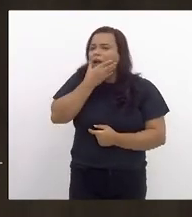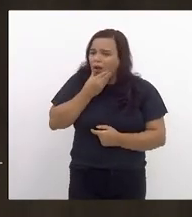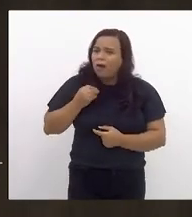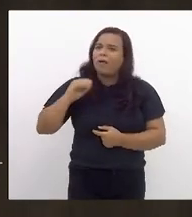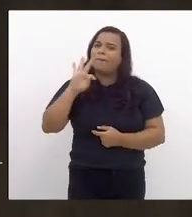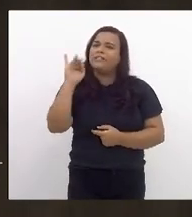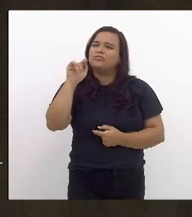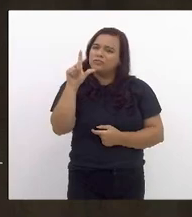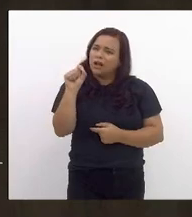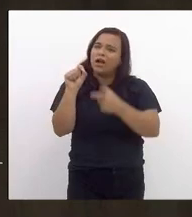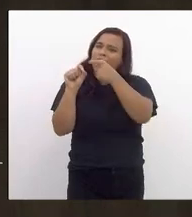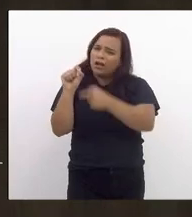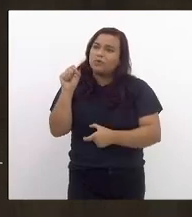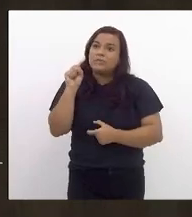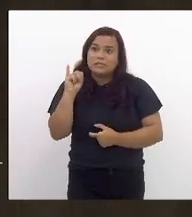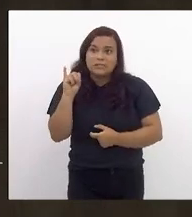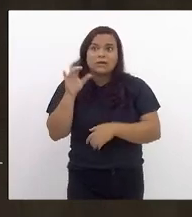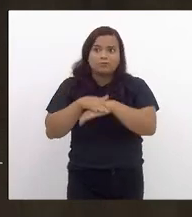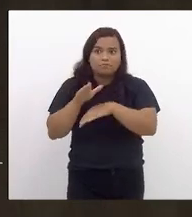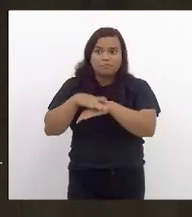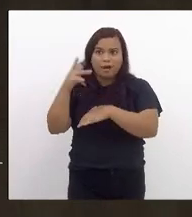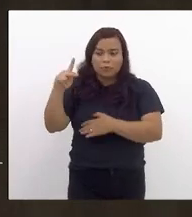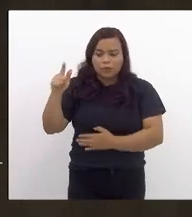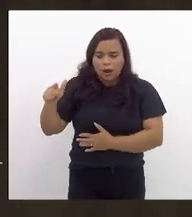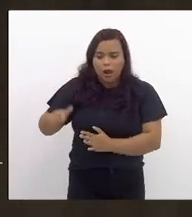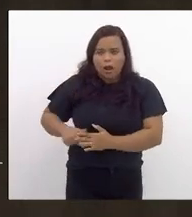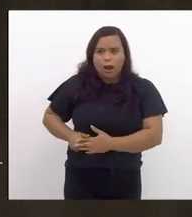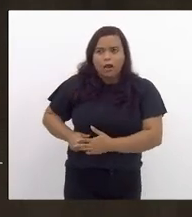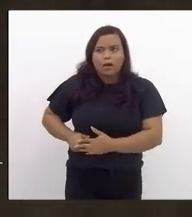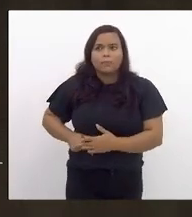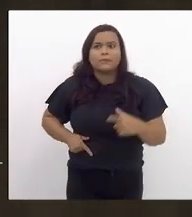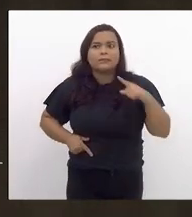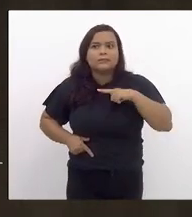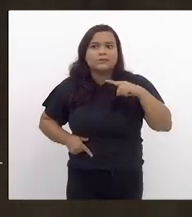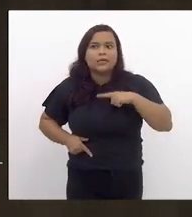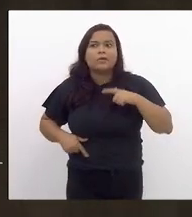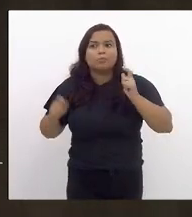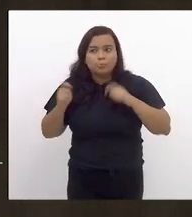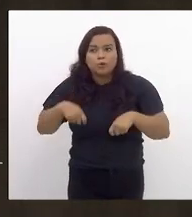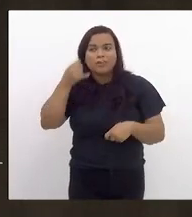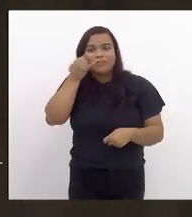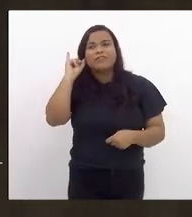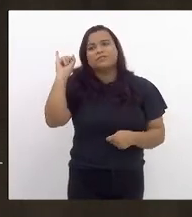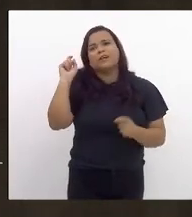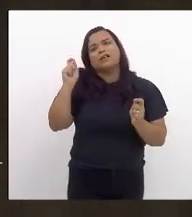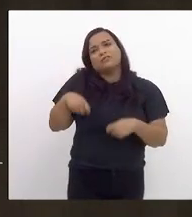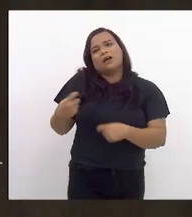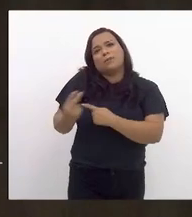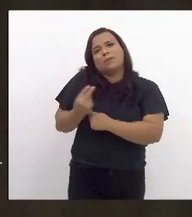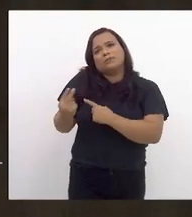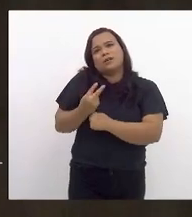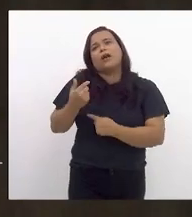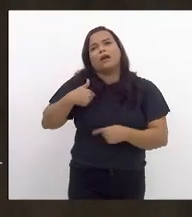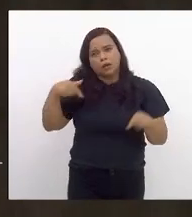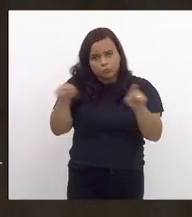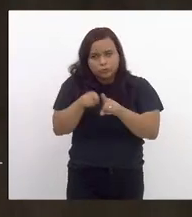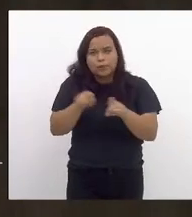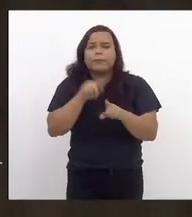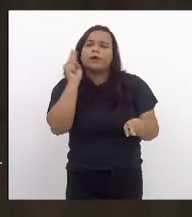que, de fato, se ele tivesse portando uma arma de fogo, poderia ter sido evitada. Eu fui, a exemplo do deputado Gualberto, defensor dessa pauta